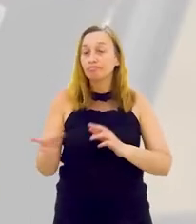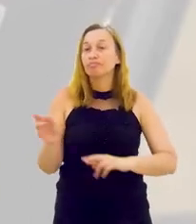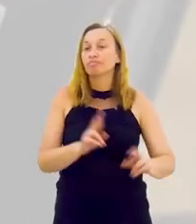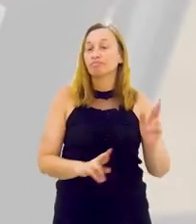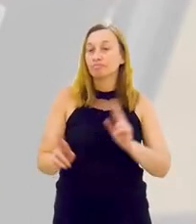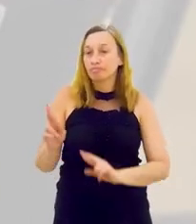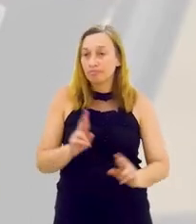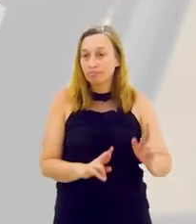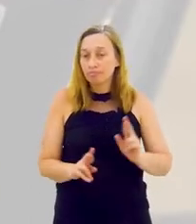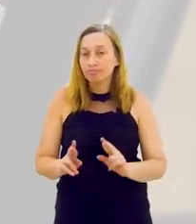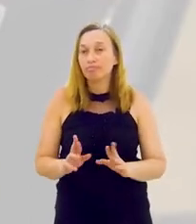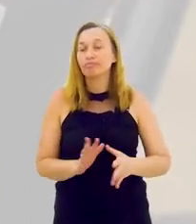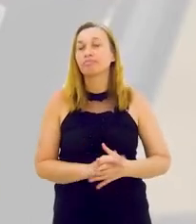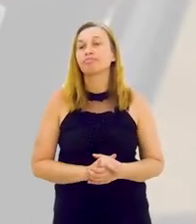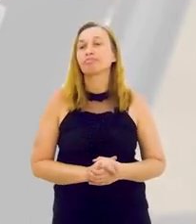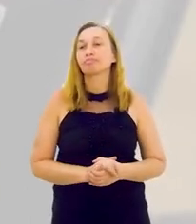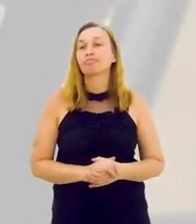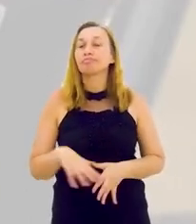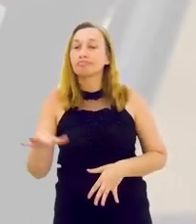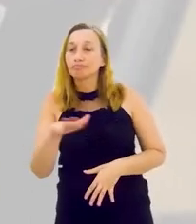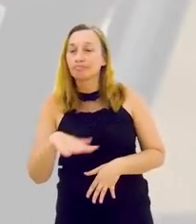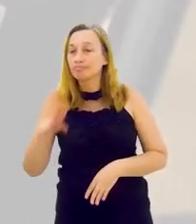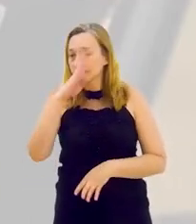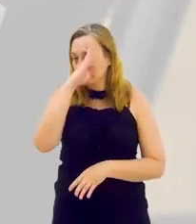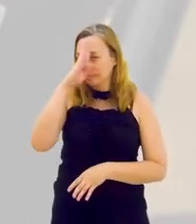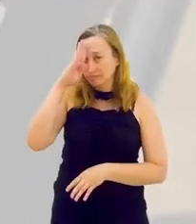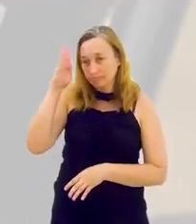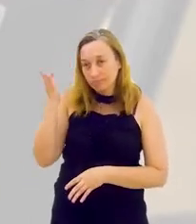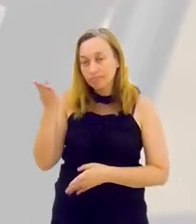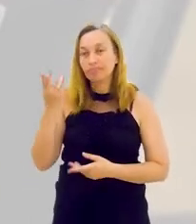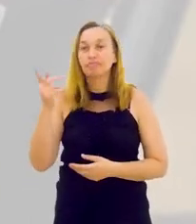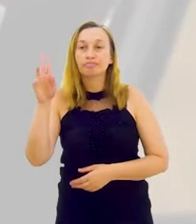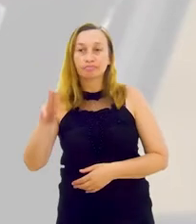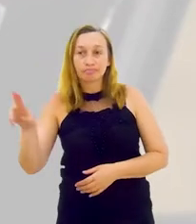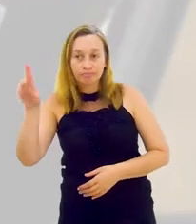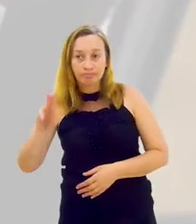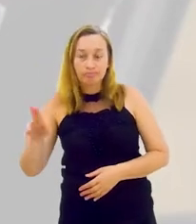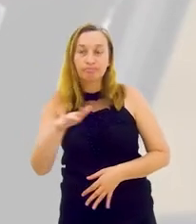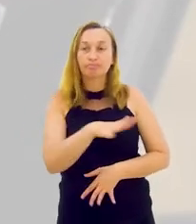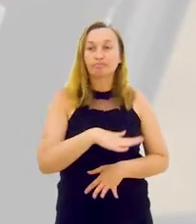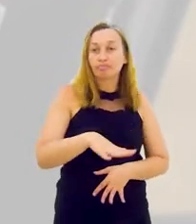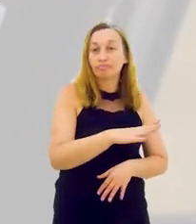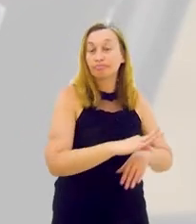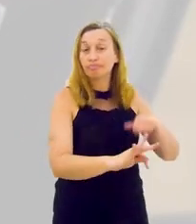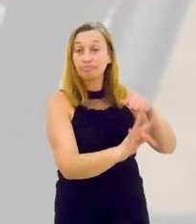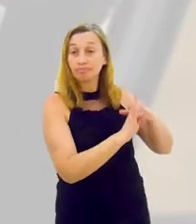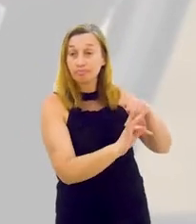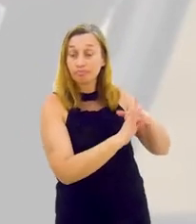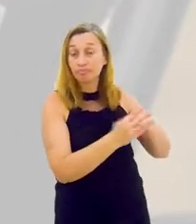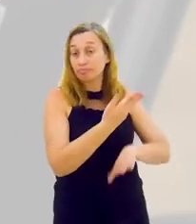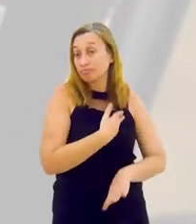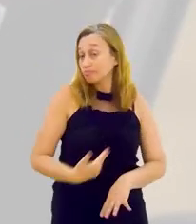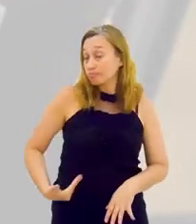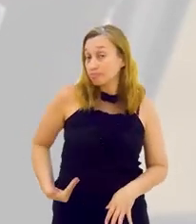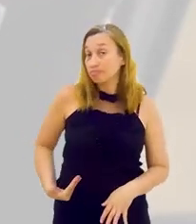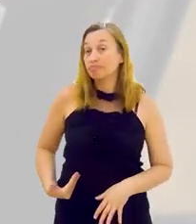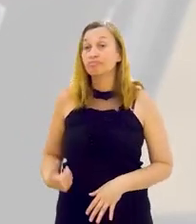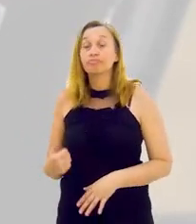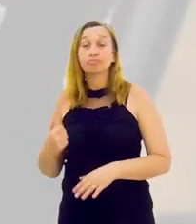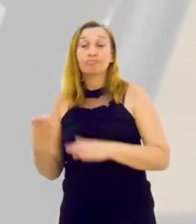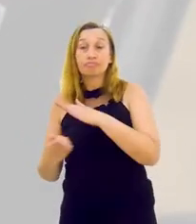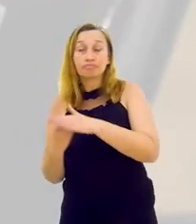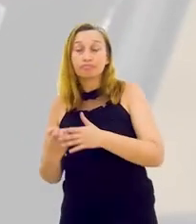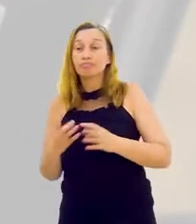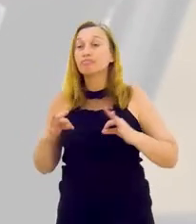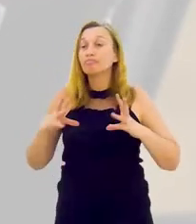de network, seja no setor acadêmico, quando estava na universidade, ou no setor técnico, seja no governo, seja na